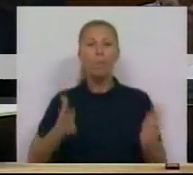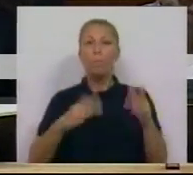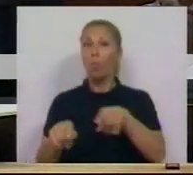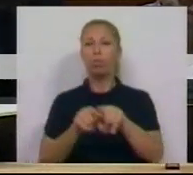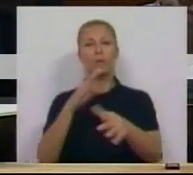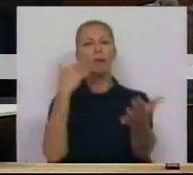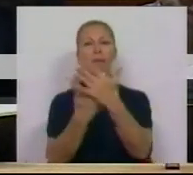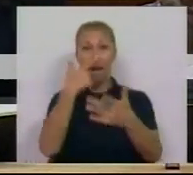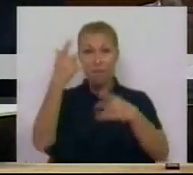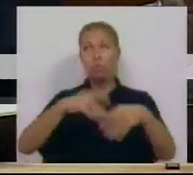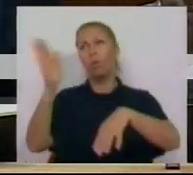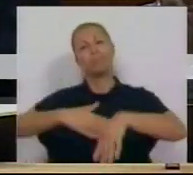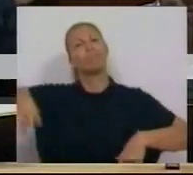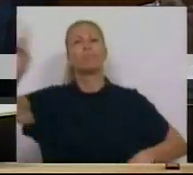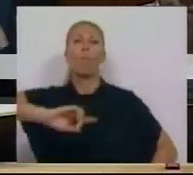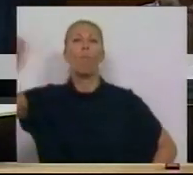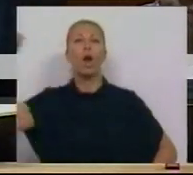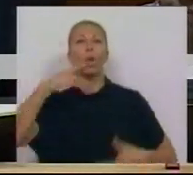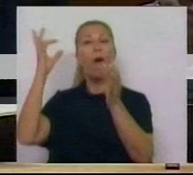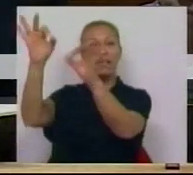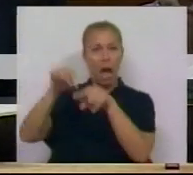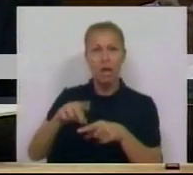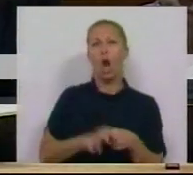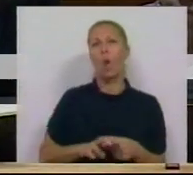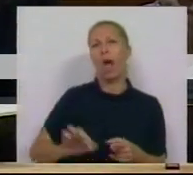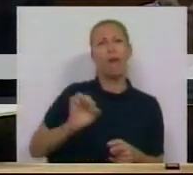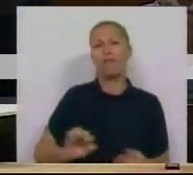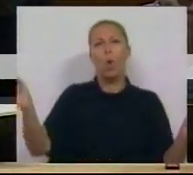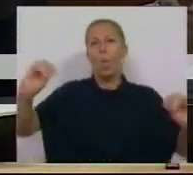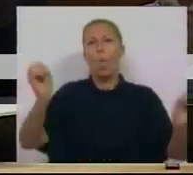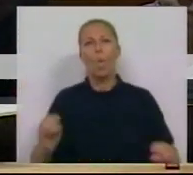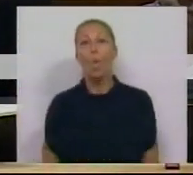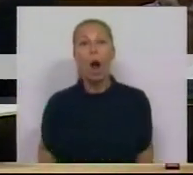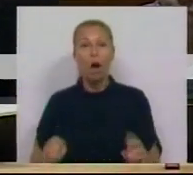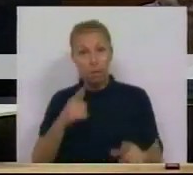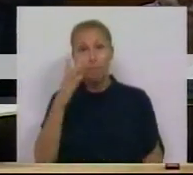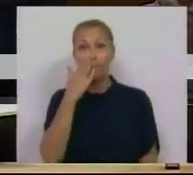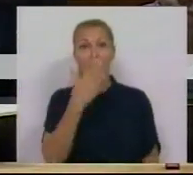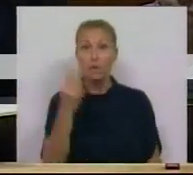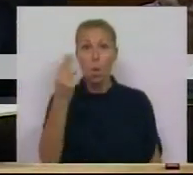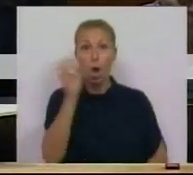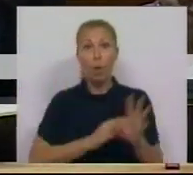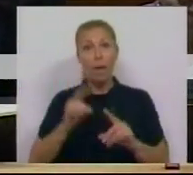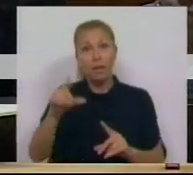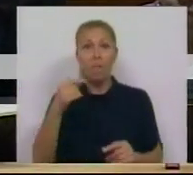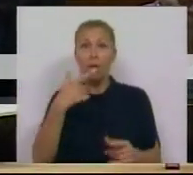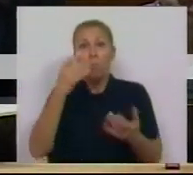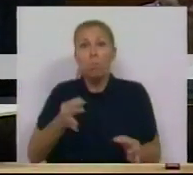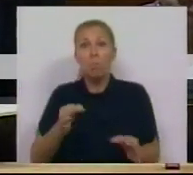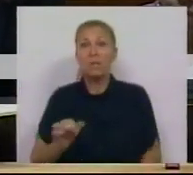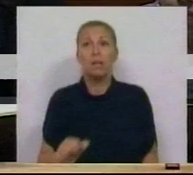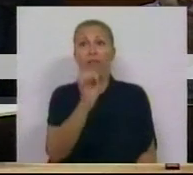os imigrantes e os trata como se eles não tivessem também um lugar aqui e como se a União Europeia não precisasse deles também para combater o